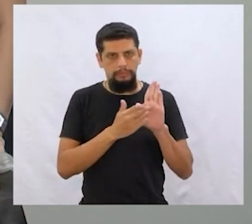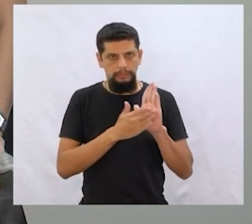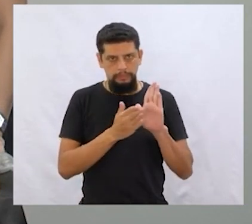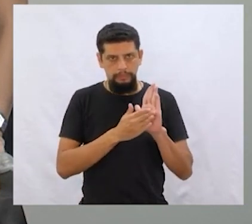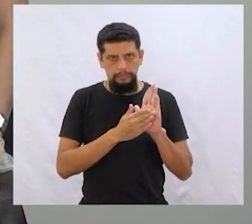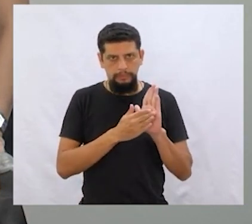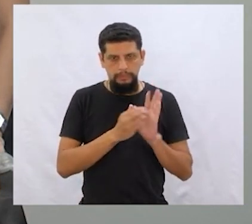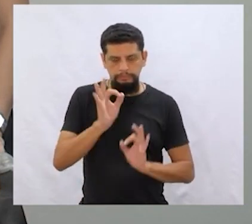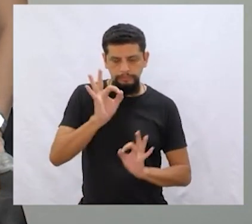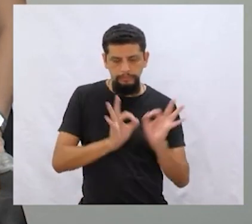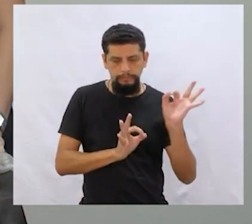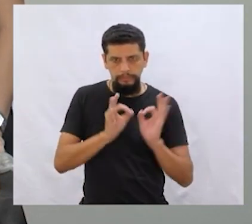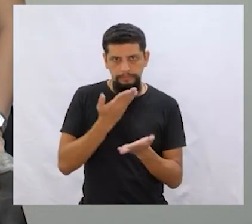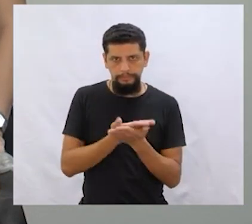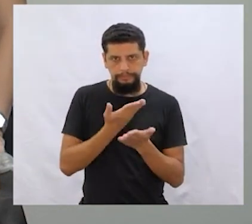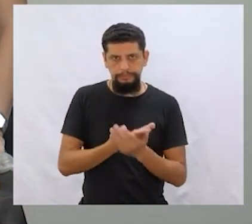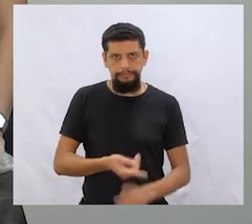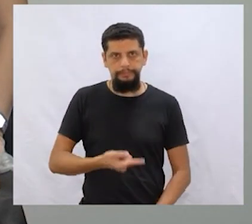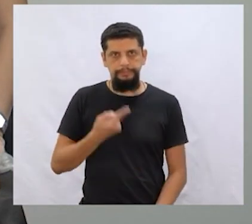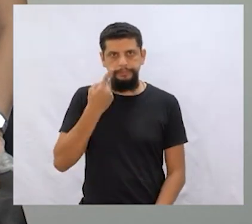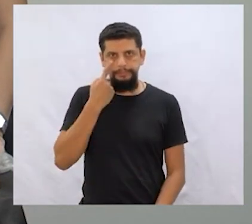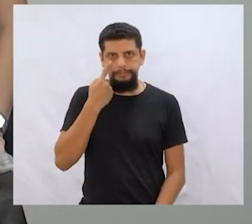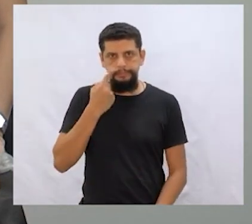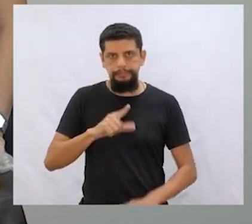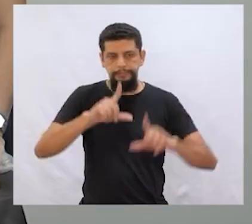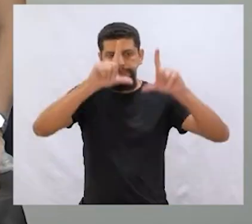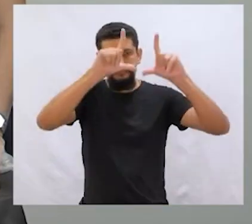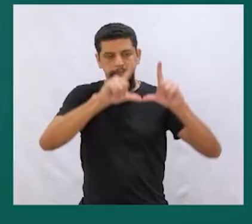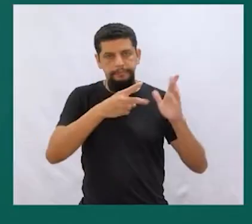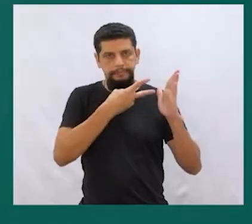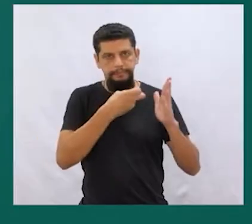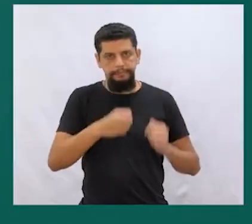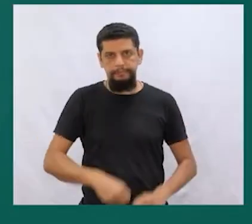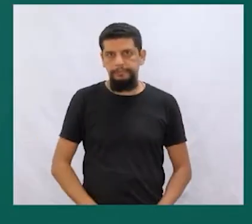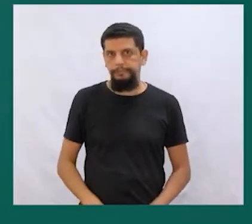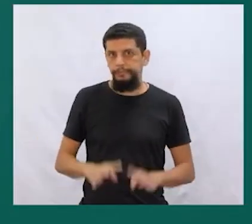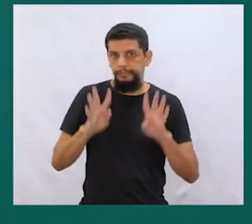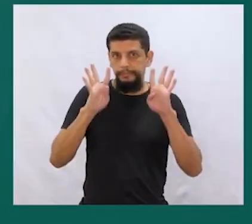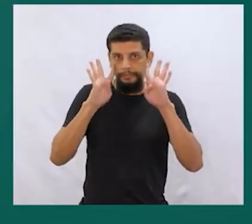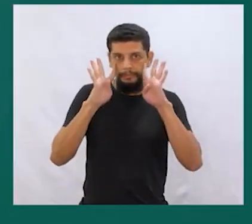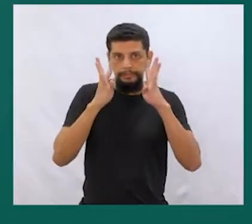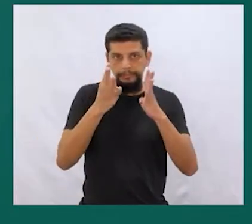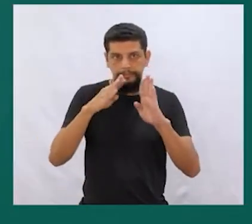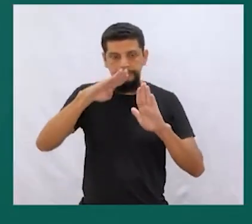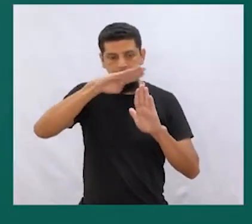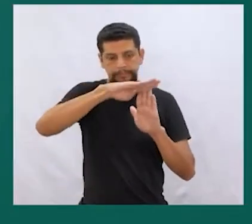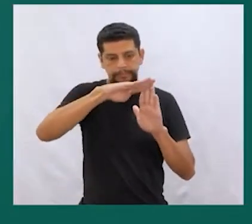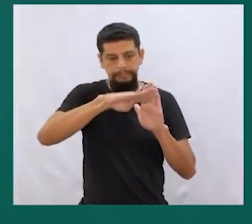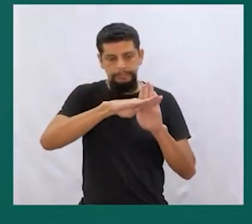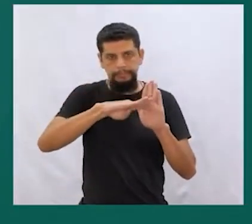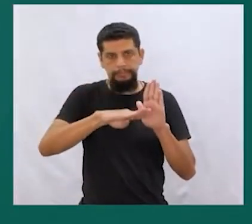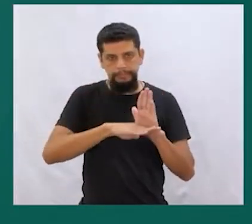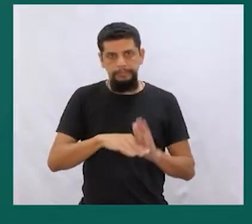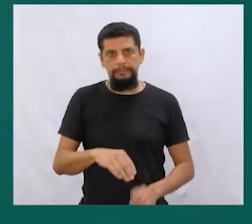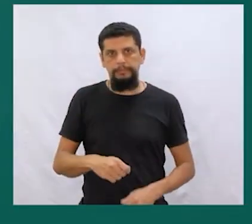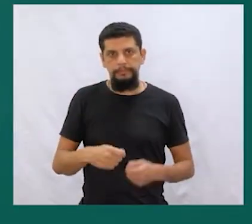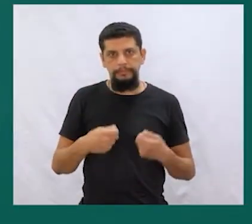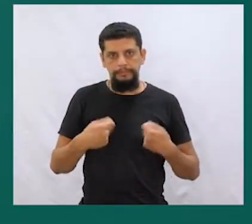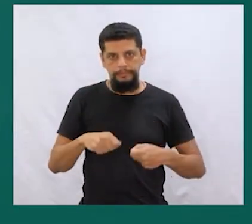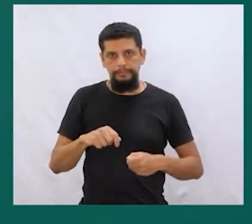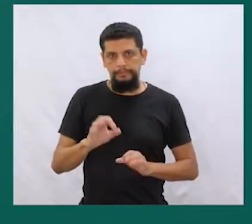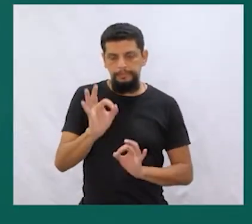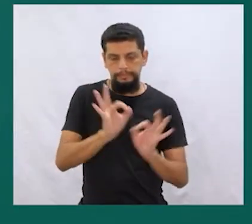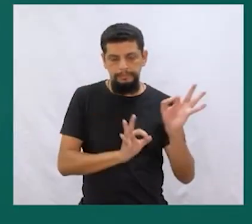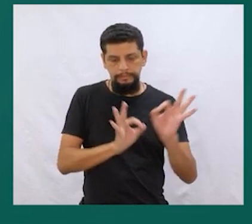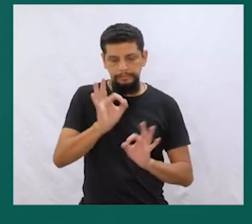planejado? Vamos verificar? Vamos ver? Uhum. Então, de olho lá na tela, crianças. Prestem atenção na nossa rotina. Nós tínhamos